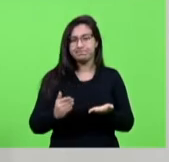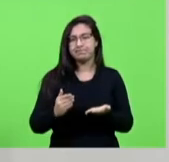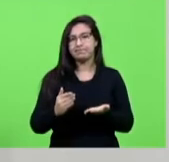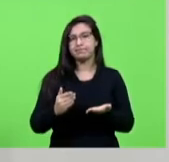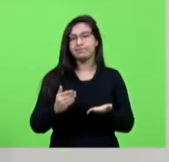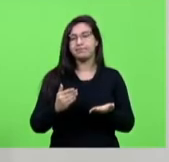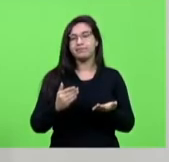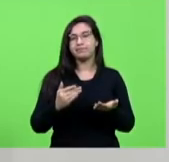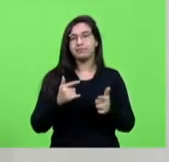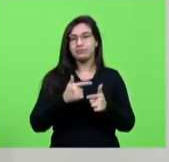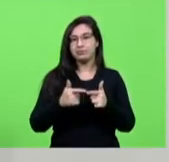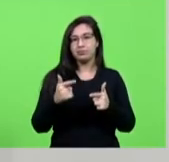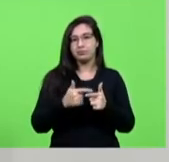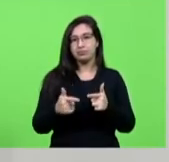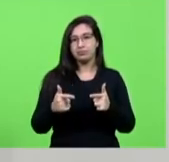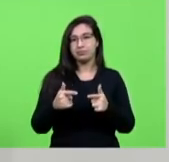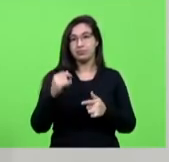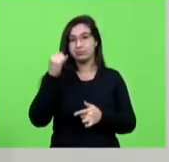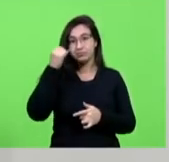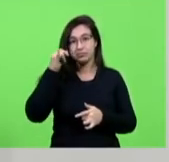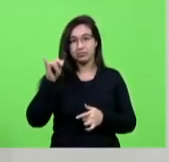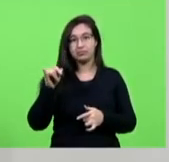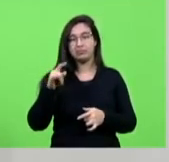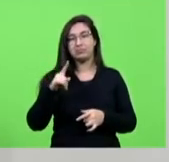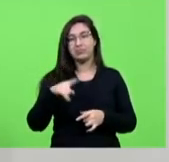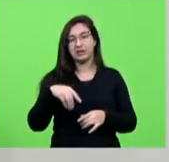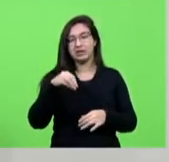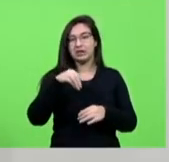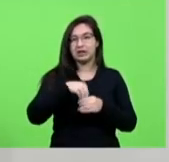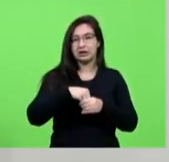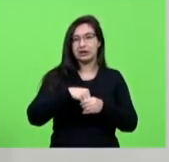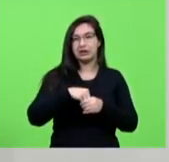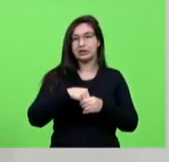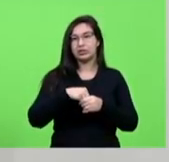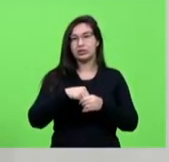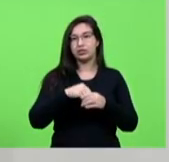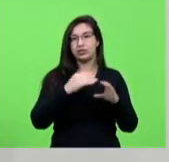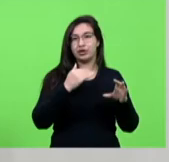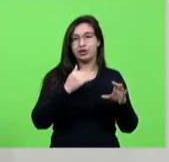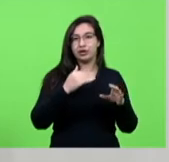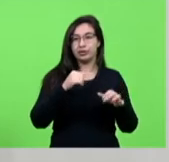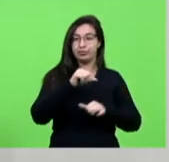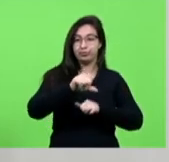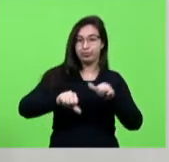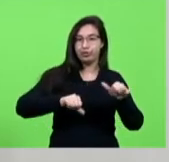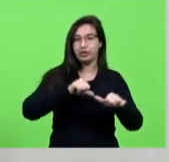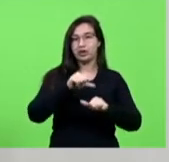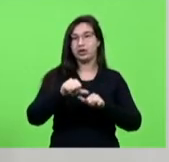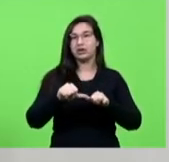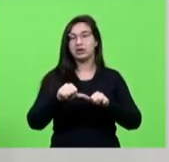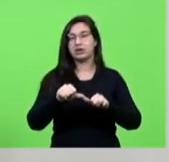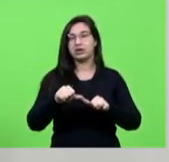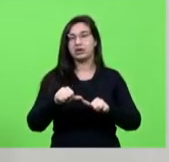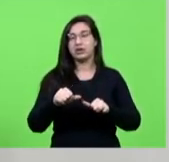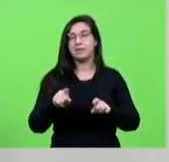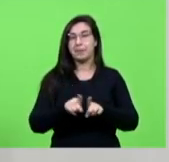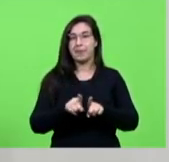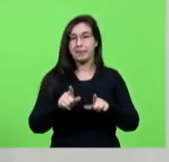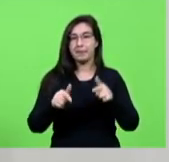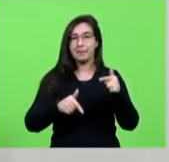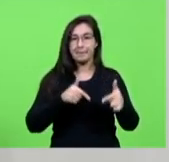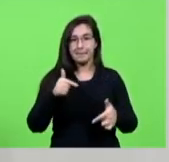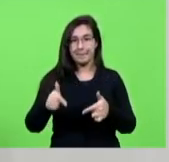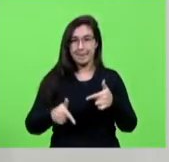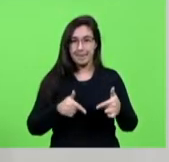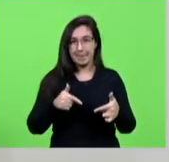não envolva problemas internos, que é de transferência, janela de transferência, não envolva a atividade fim da